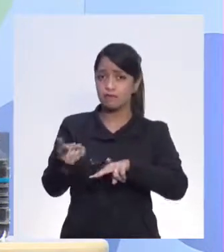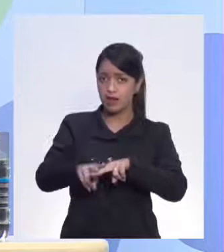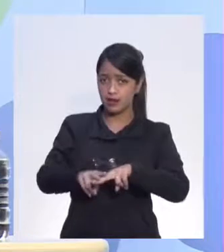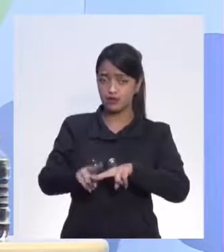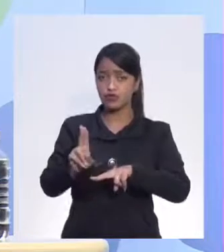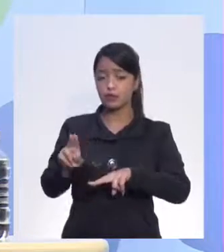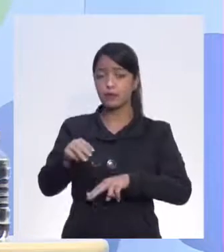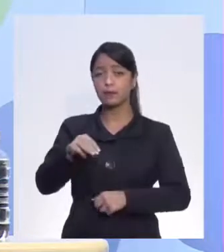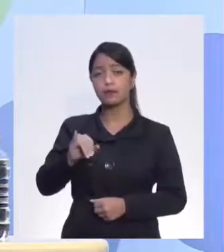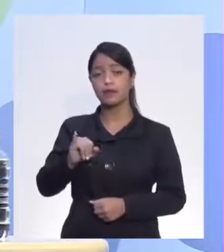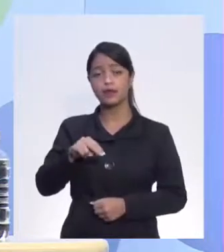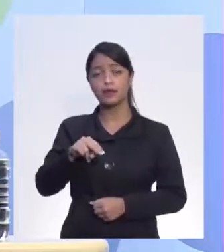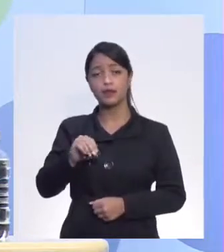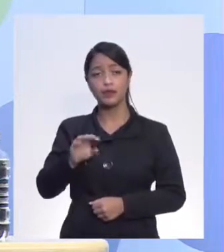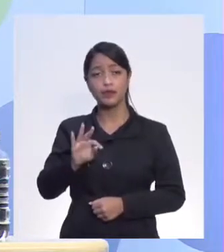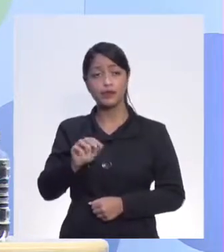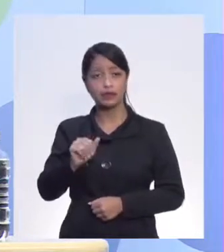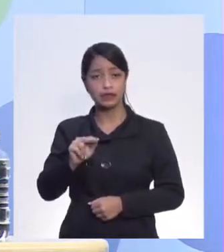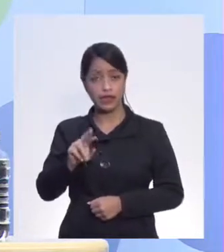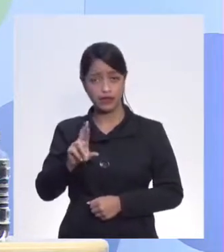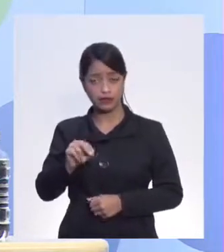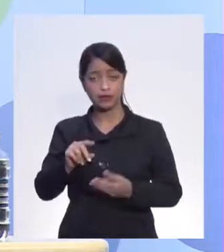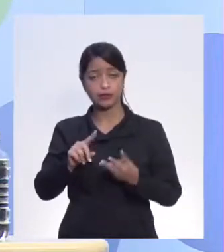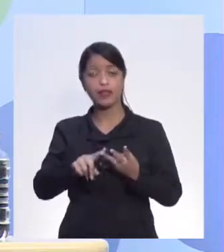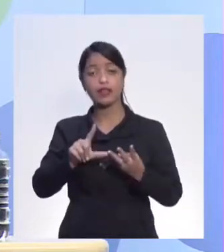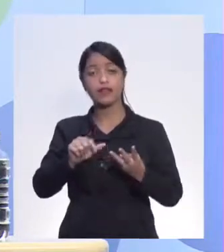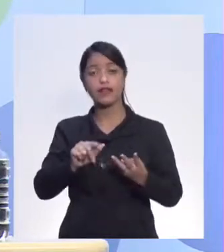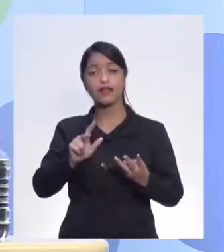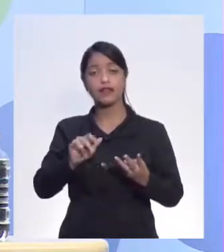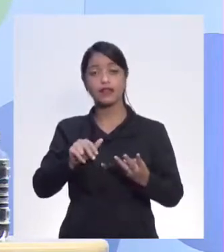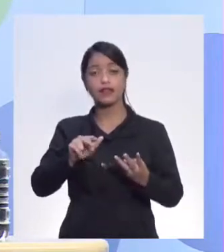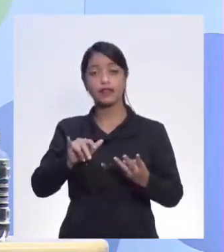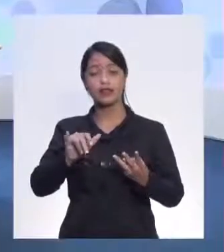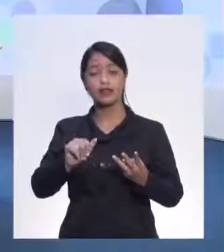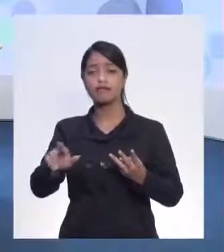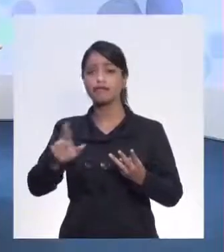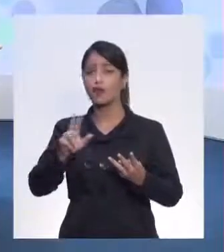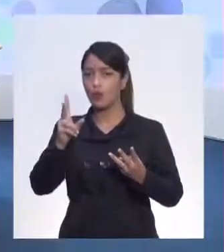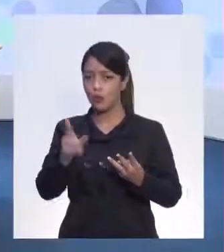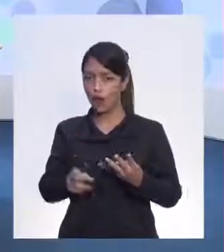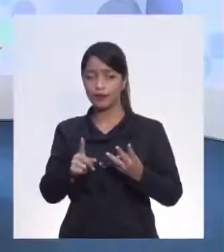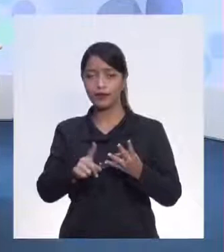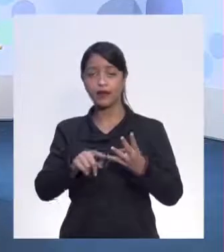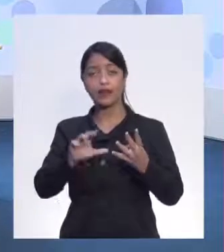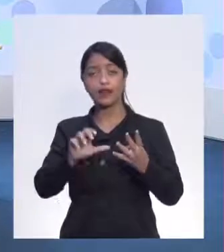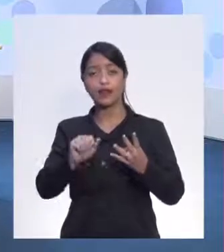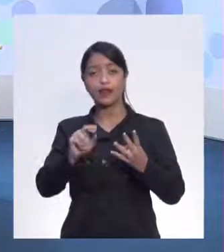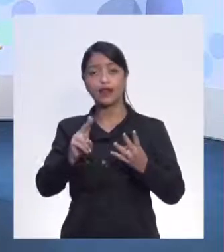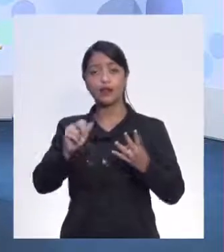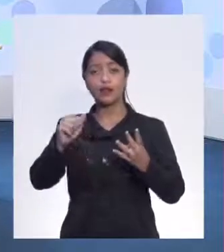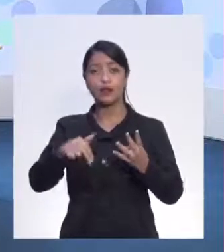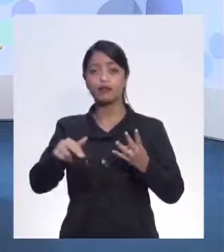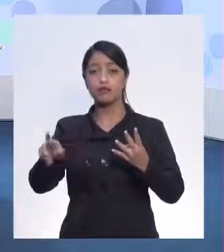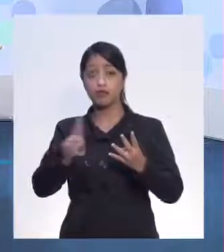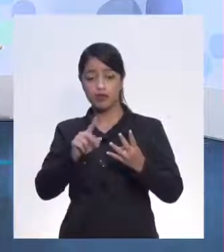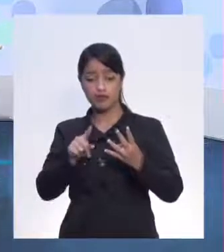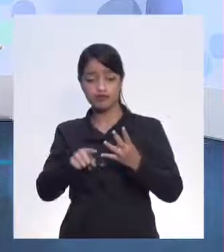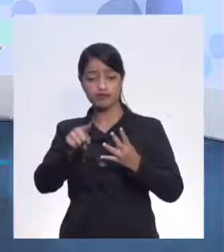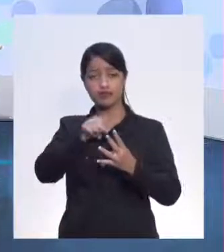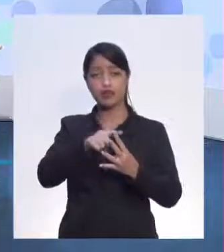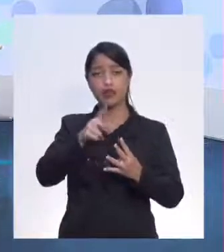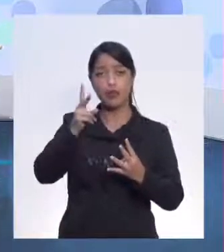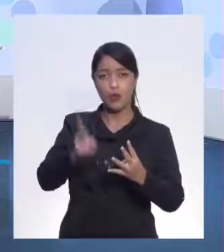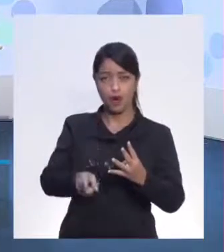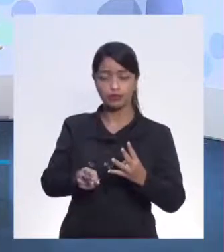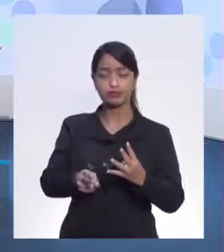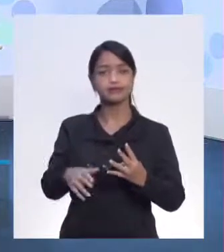Minotauro. Para prender seu filho Minotauro, falou a Lavínia. Creta, o Cauã colocou Creta por causa do Minotauro. Então,